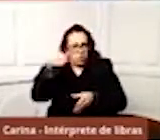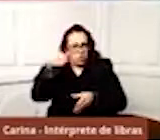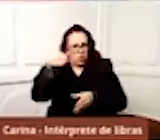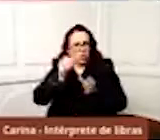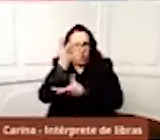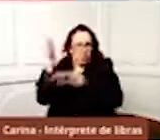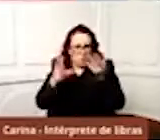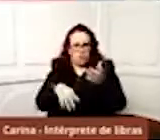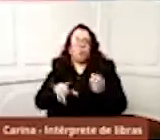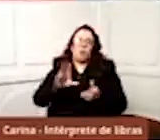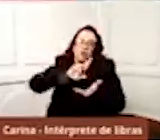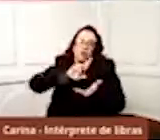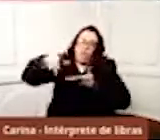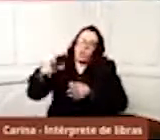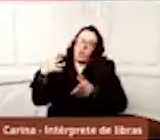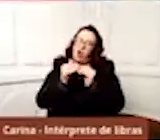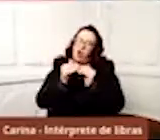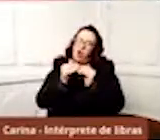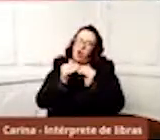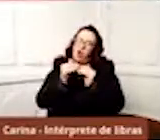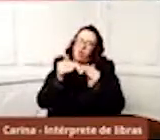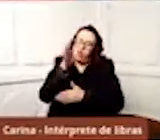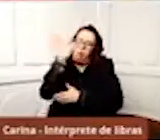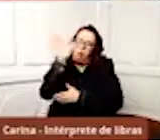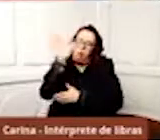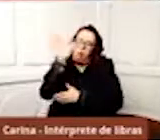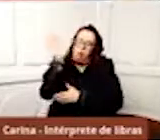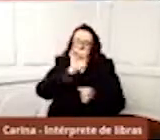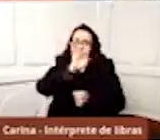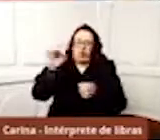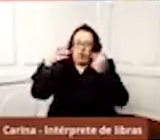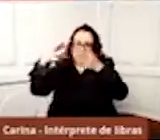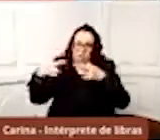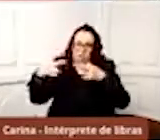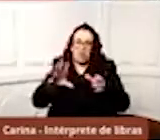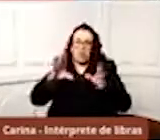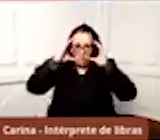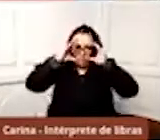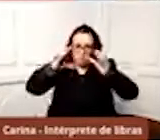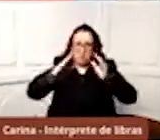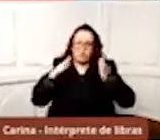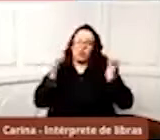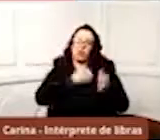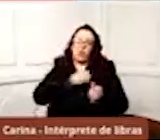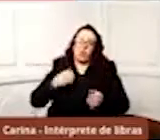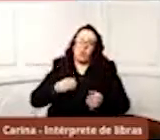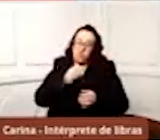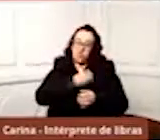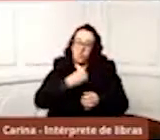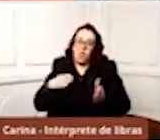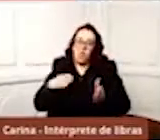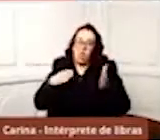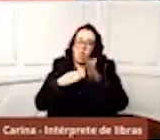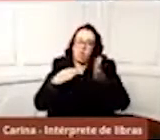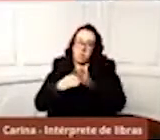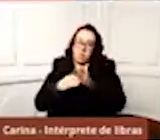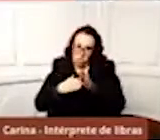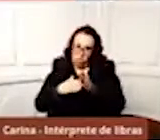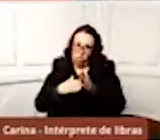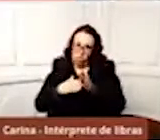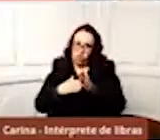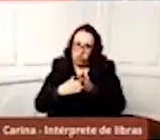cada região, devendo respeitar o número limite de pessoas determinado pelo teto de ocupação.